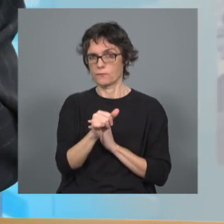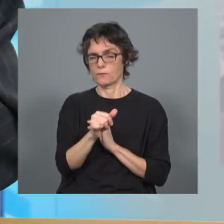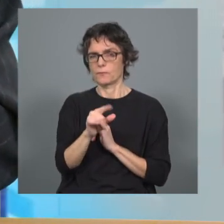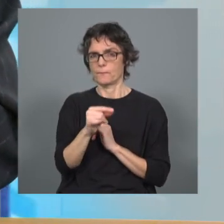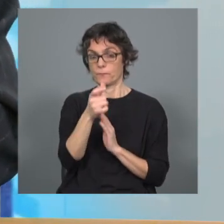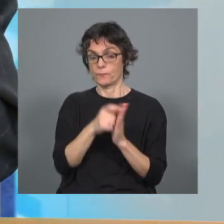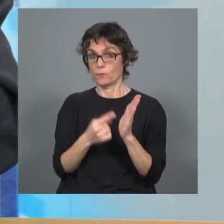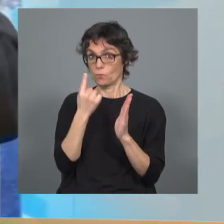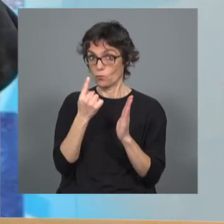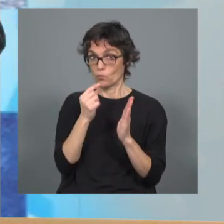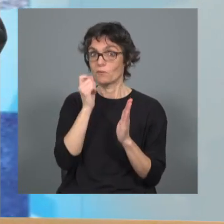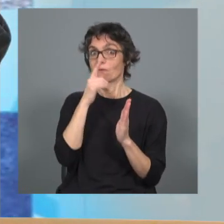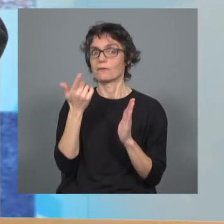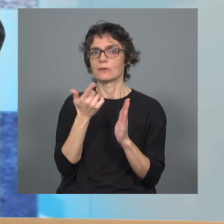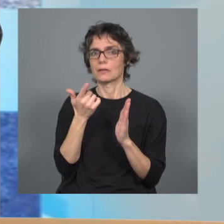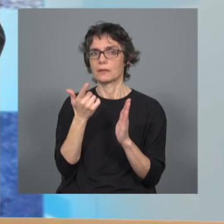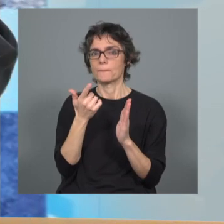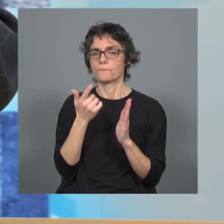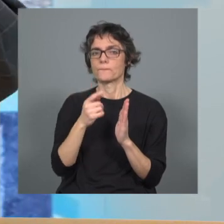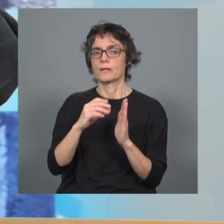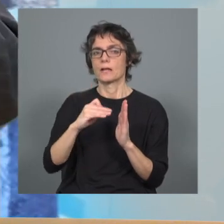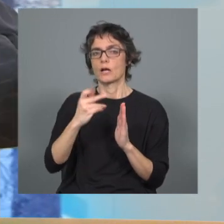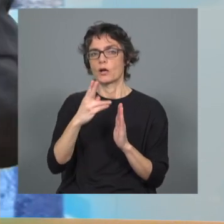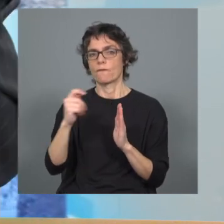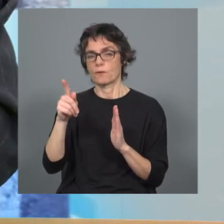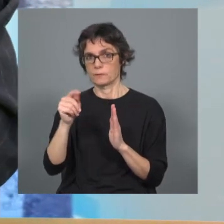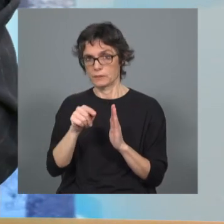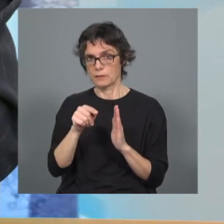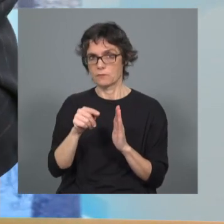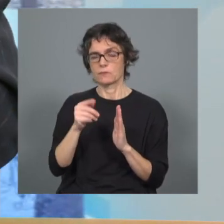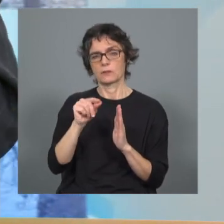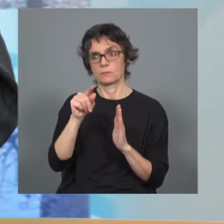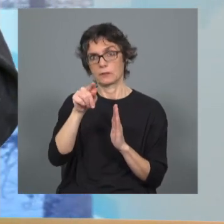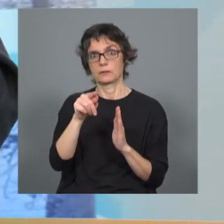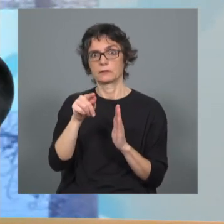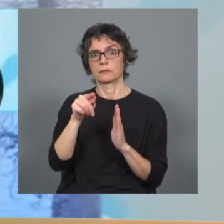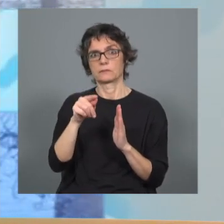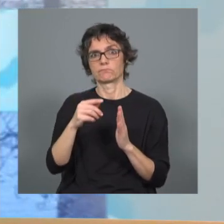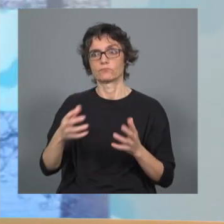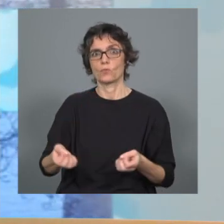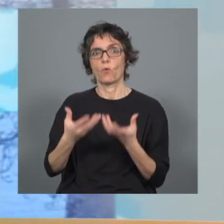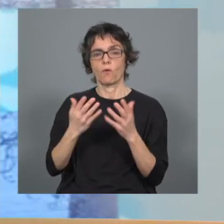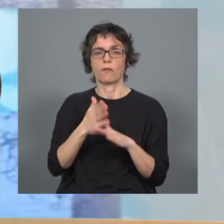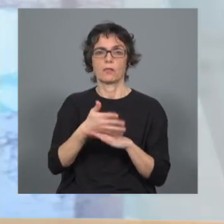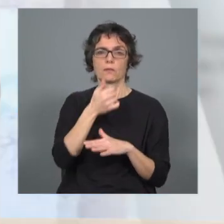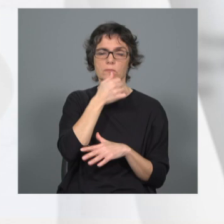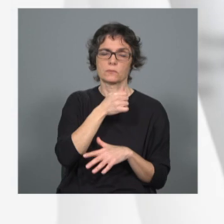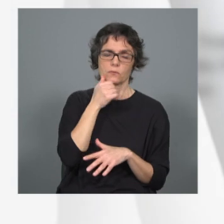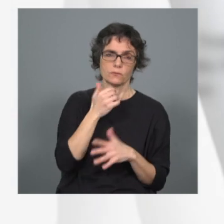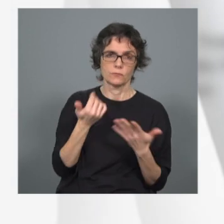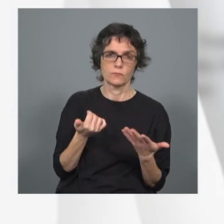presente neste enquadramento é a figura do servo de Yahvé. O servo de Yahvé, que também salva pelo sofrimento, numa